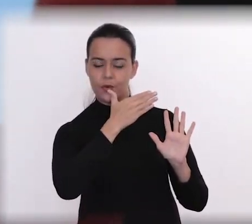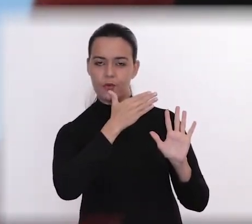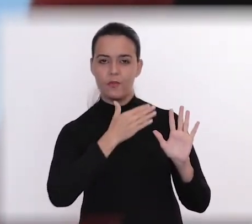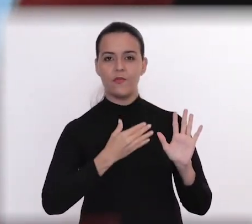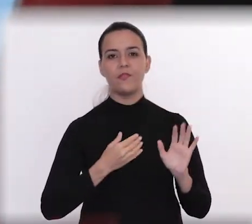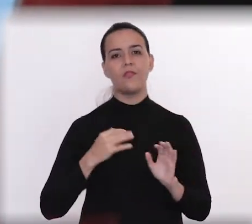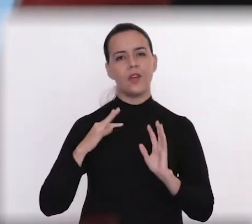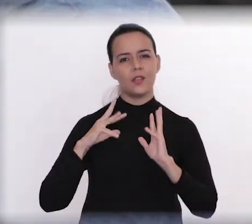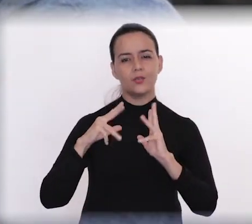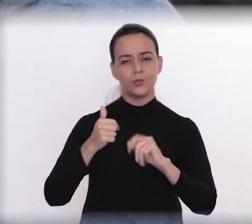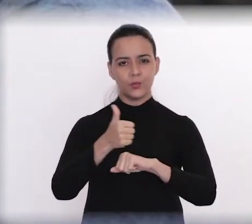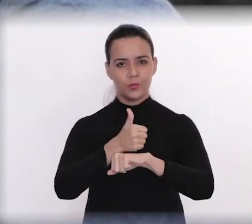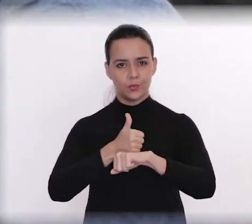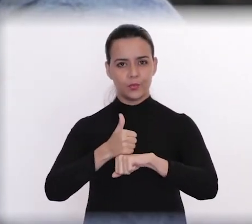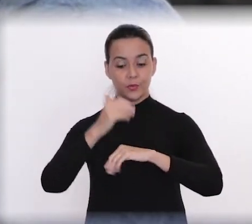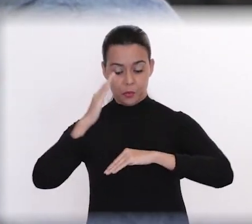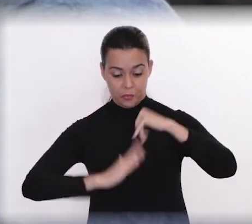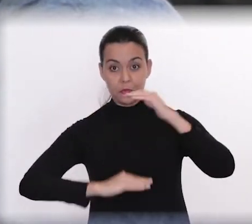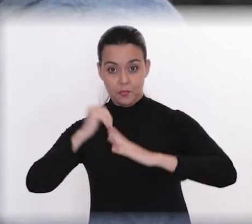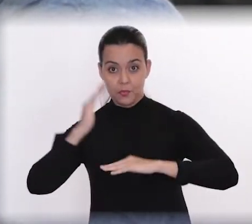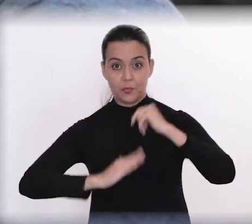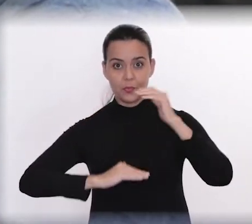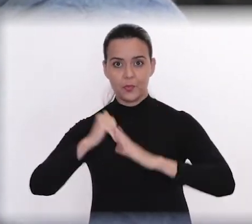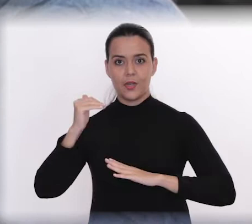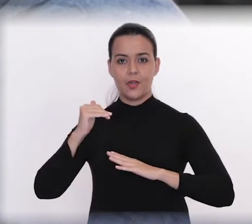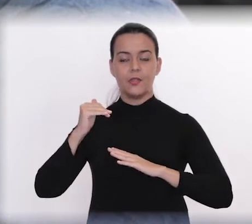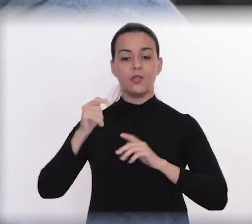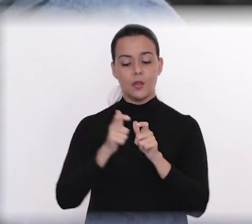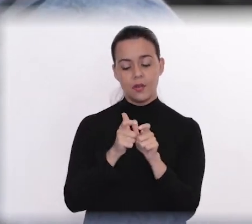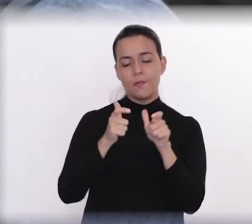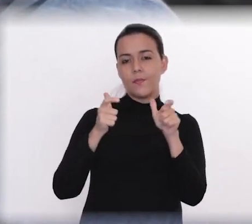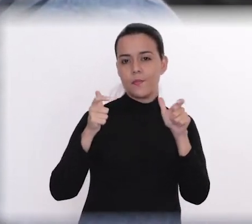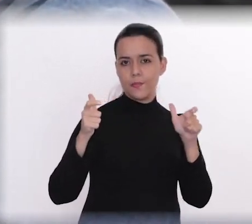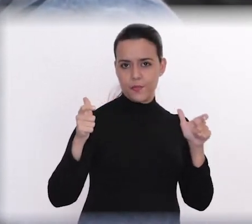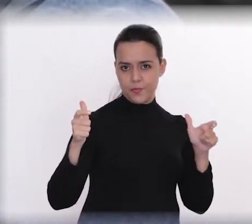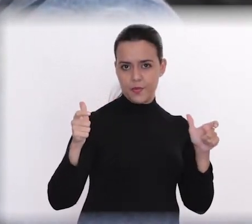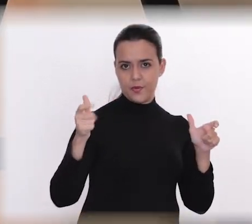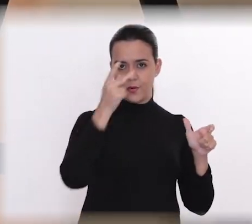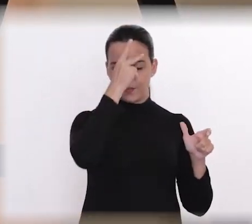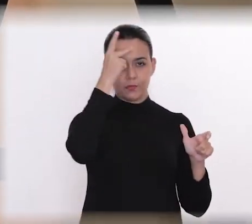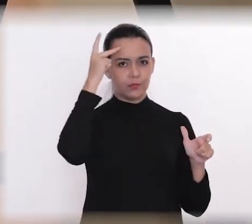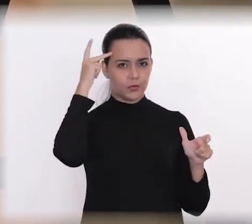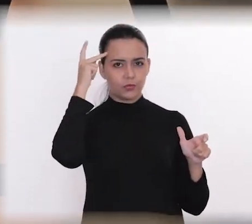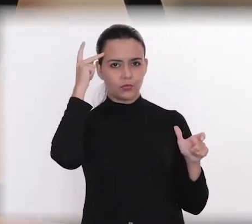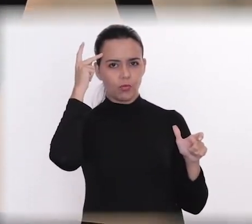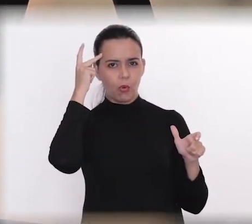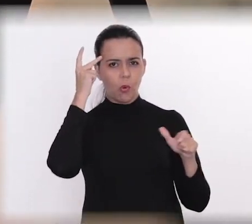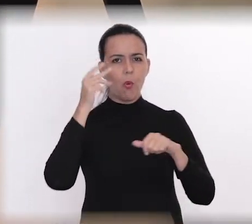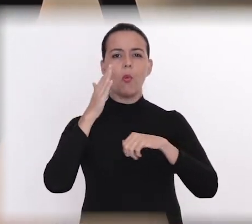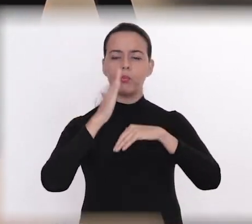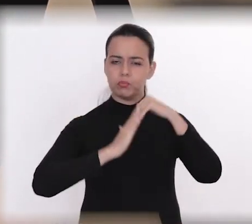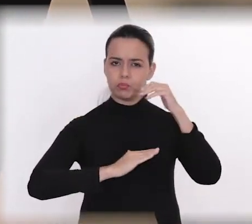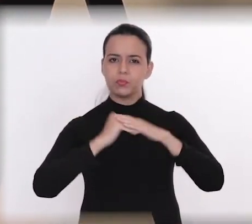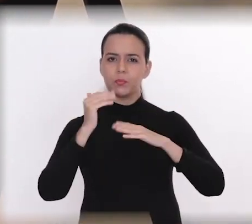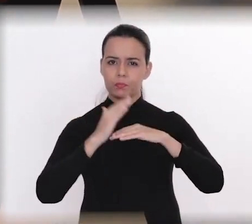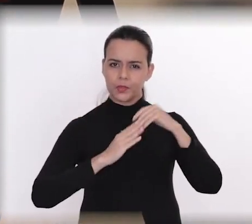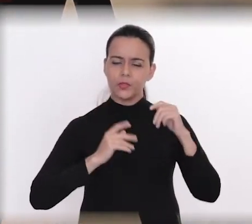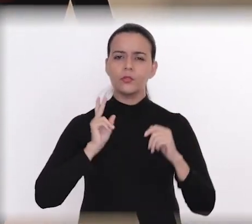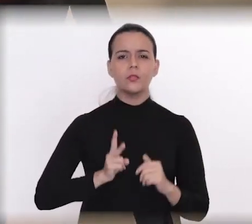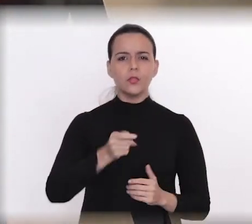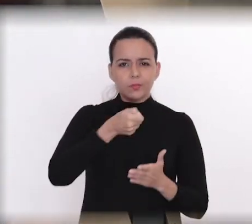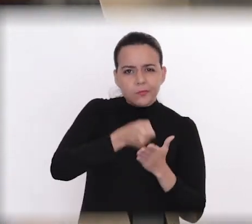carreiras. A maior parte daqueles intelectuais e artistas não negaram, até o final da vida